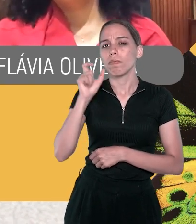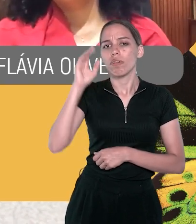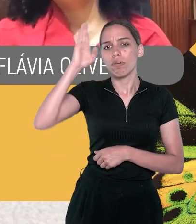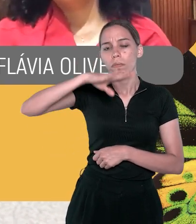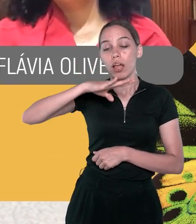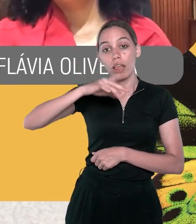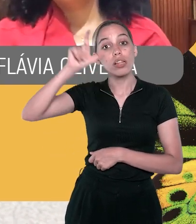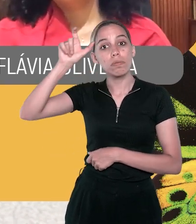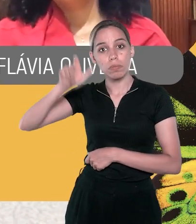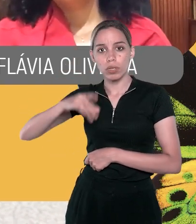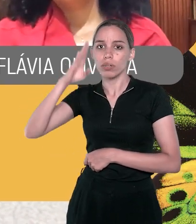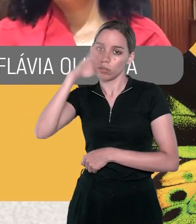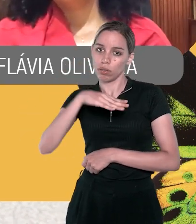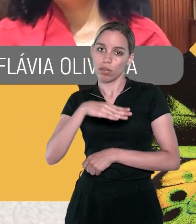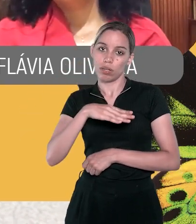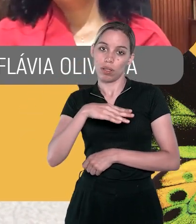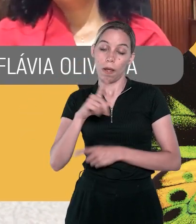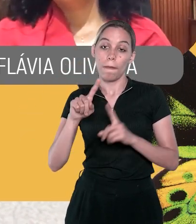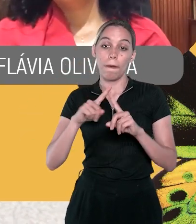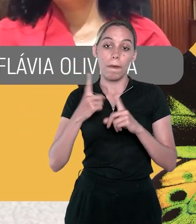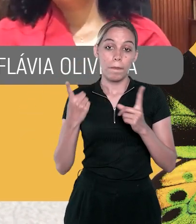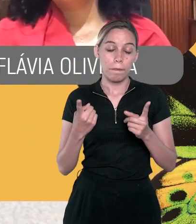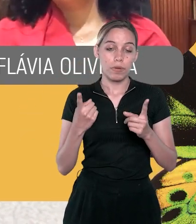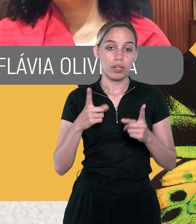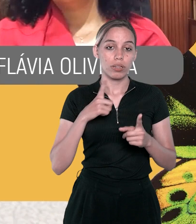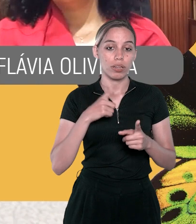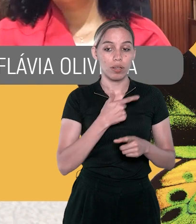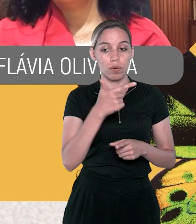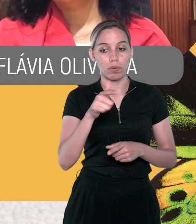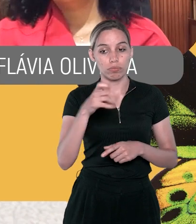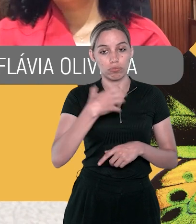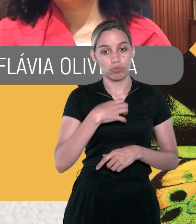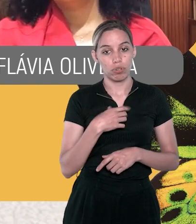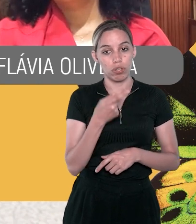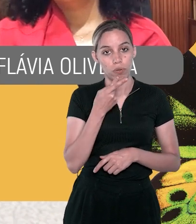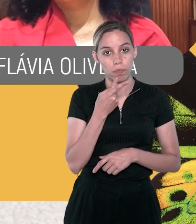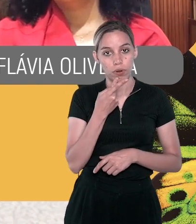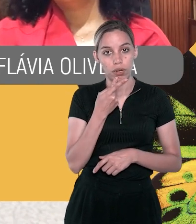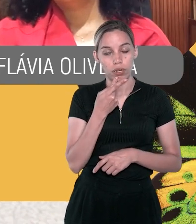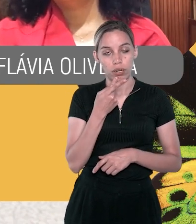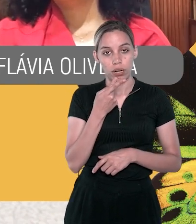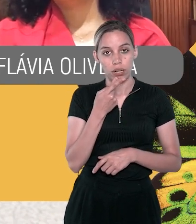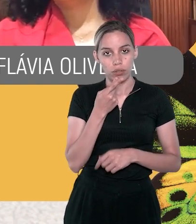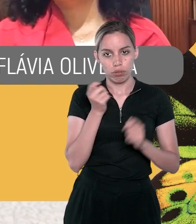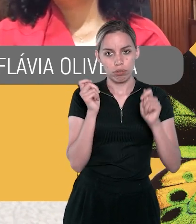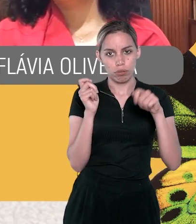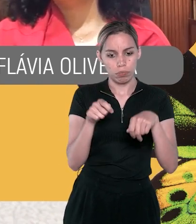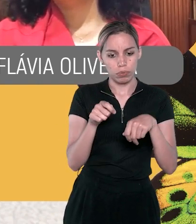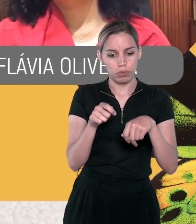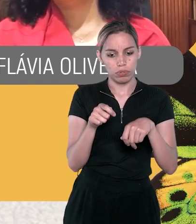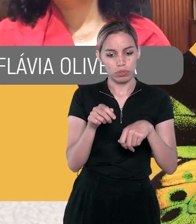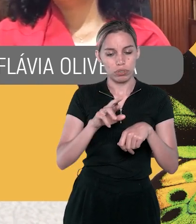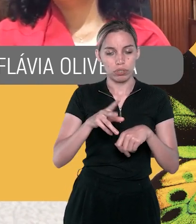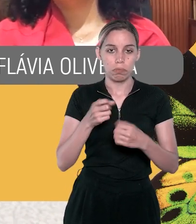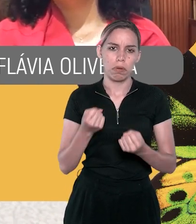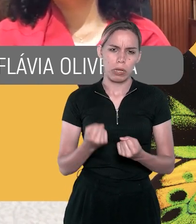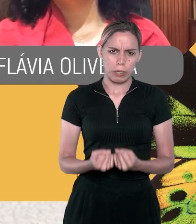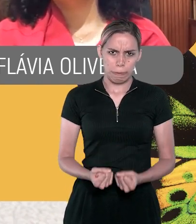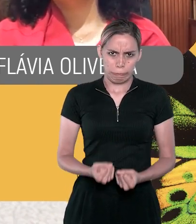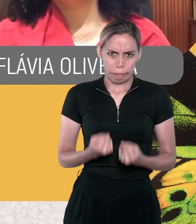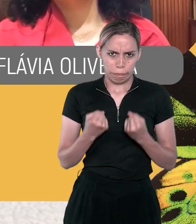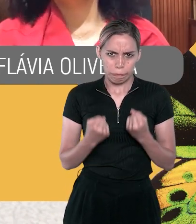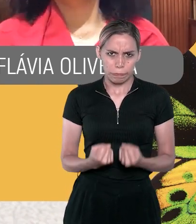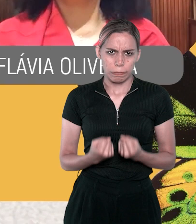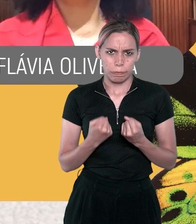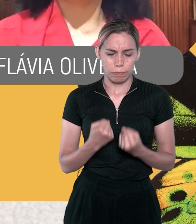E mostro que você tem uma outra maneira de falar que não tem aquelas cargas que estão colocadas ali, né? Porque também